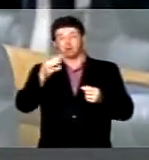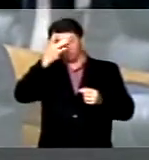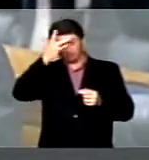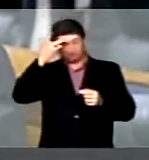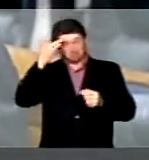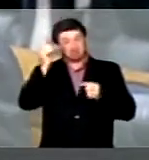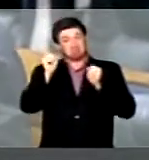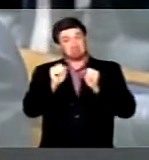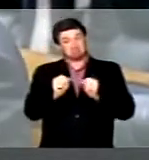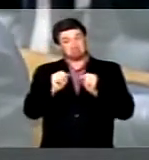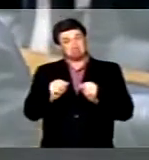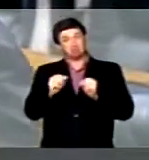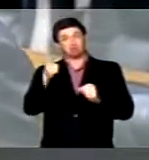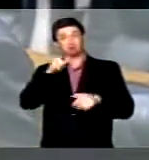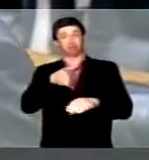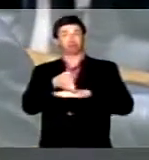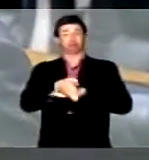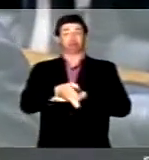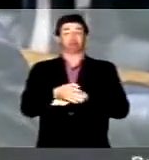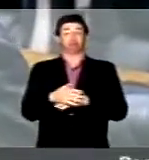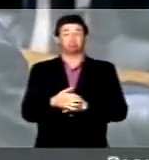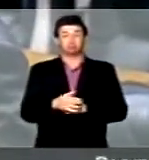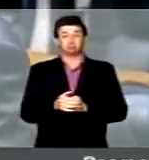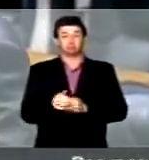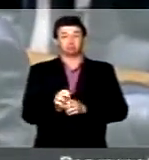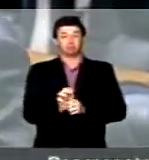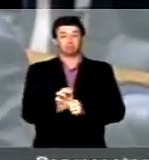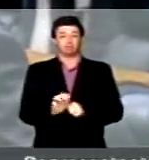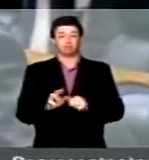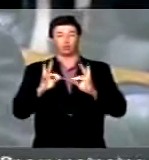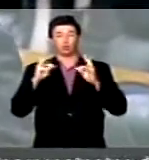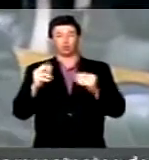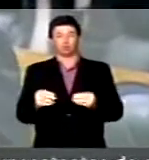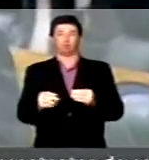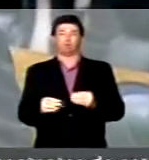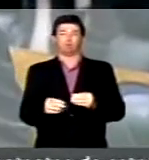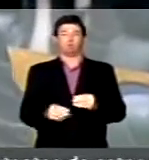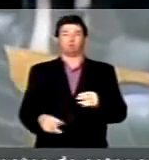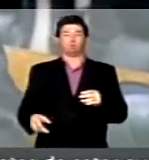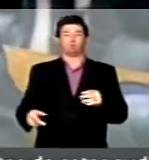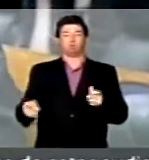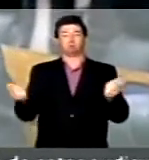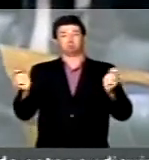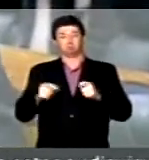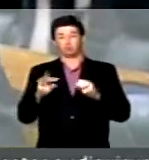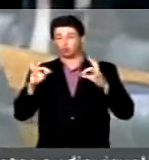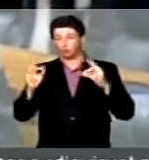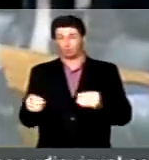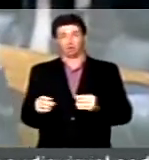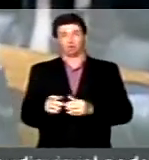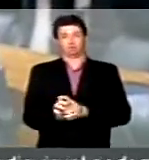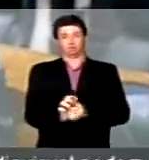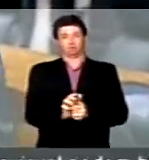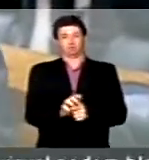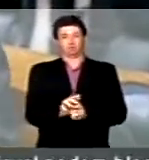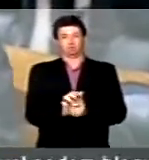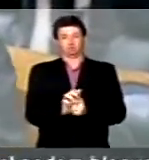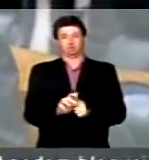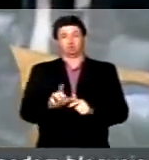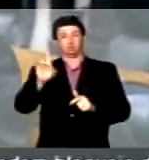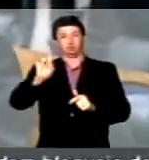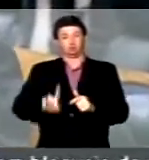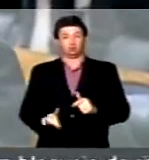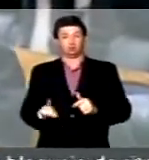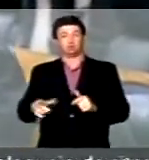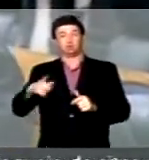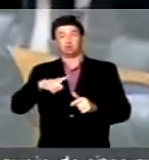pessoas possam se inserir na sua plenitude das suas possibilidades, no seu